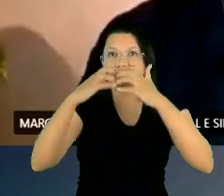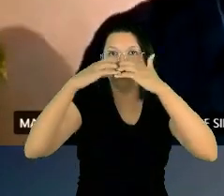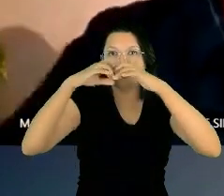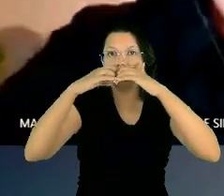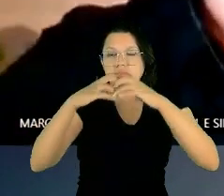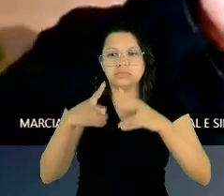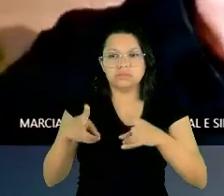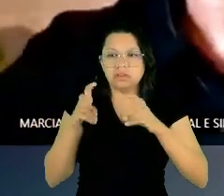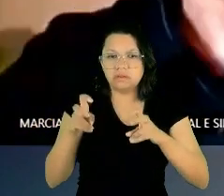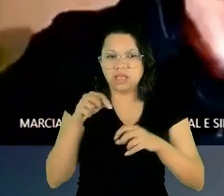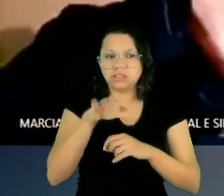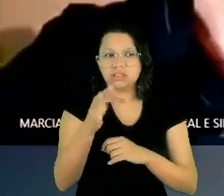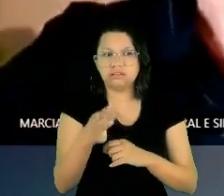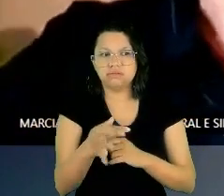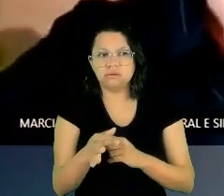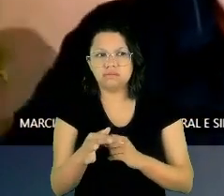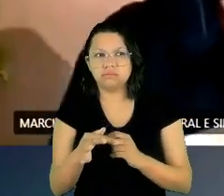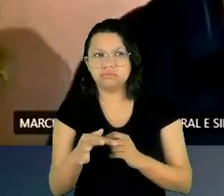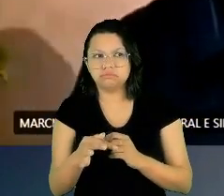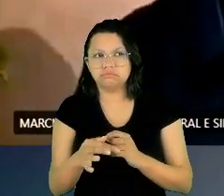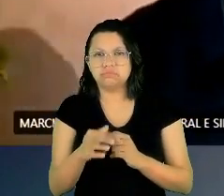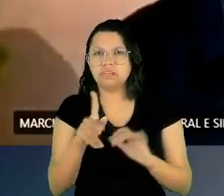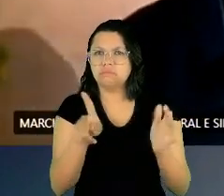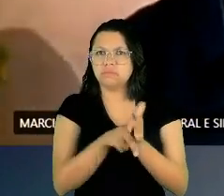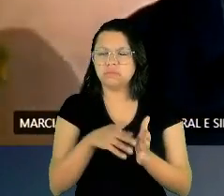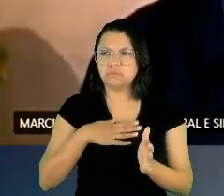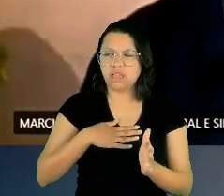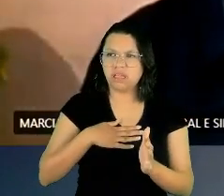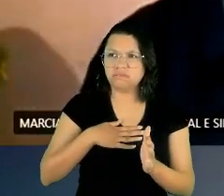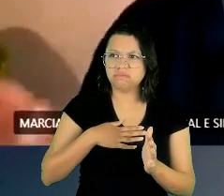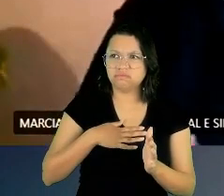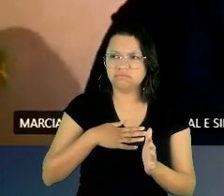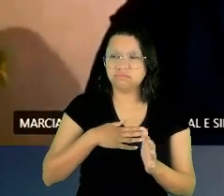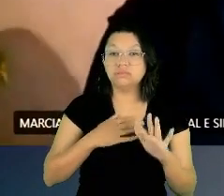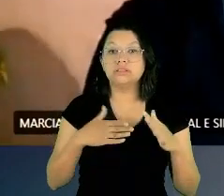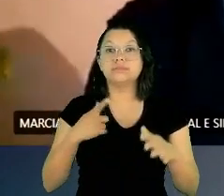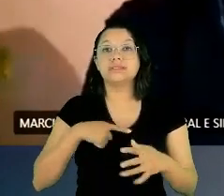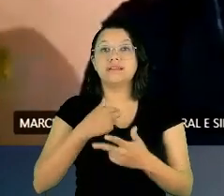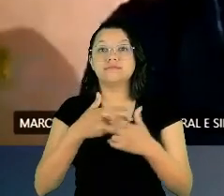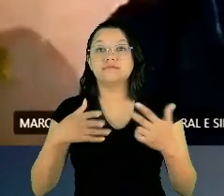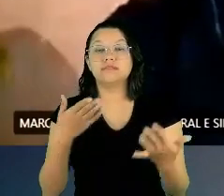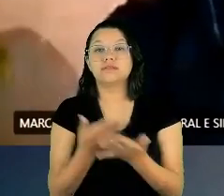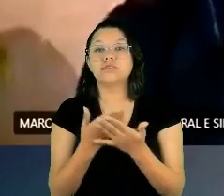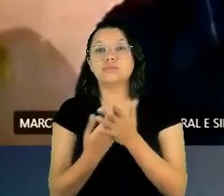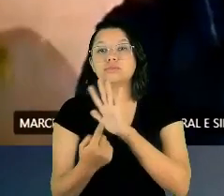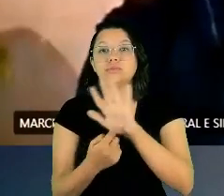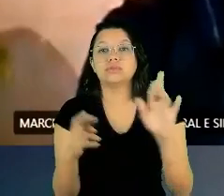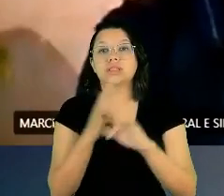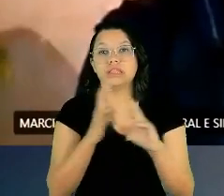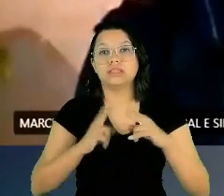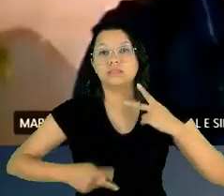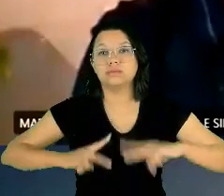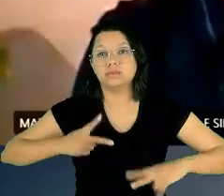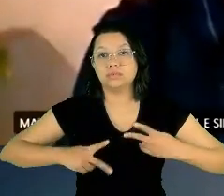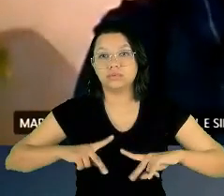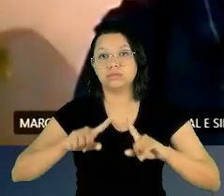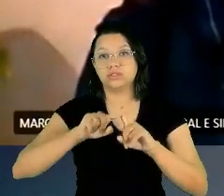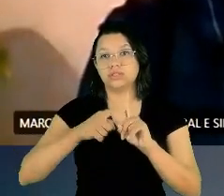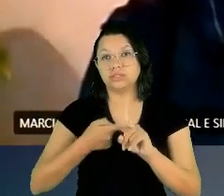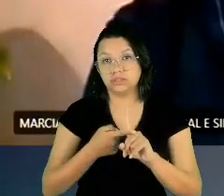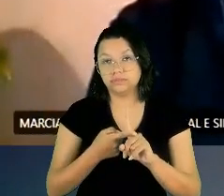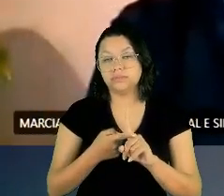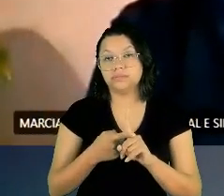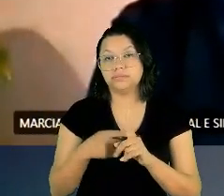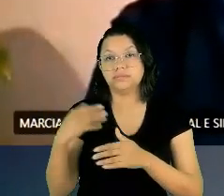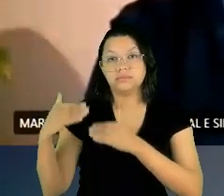ele não reconhece, o cérebro não reconhece realmente aquele corpo como pertencente à identidade dele. Então, tem vários estudos mostrando relação